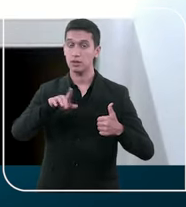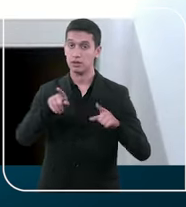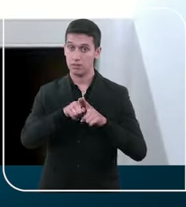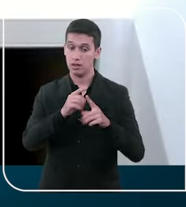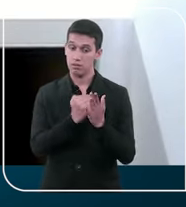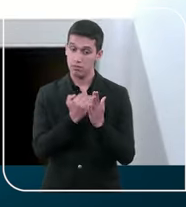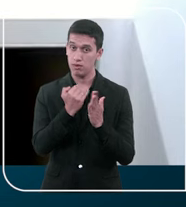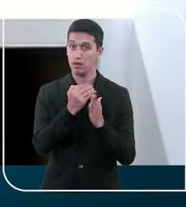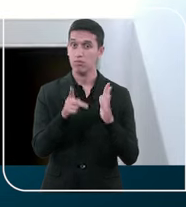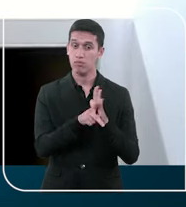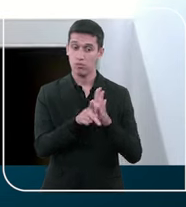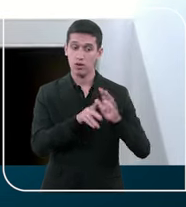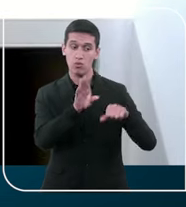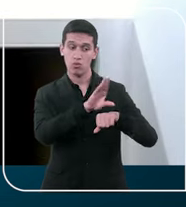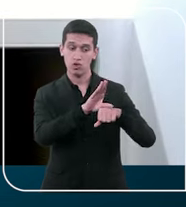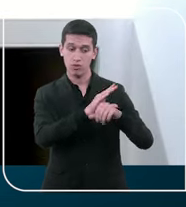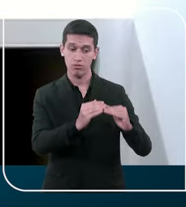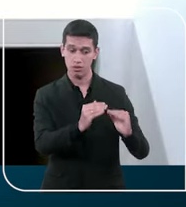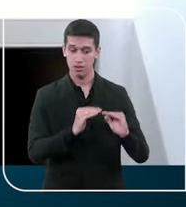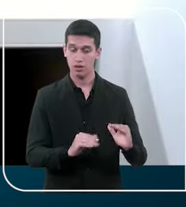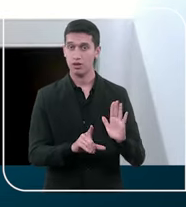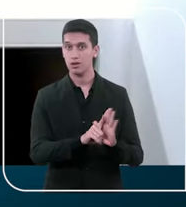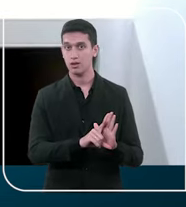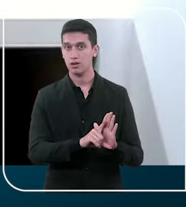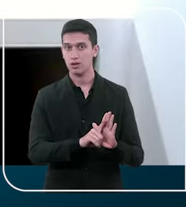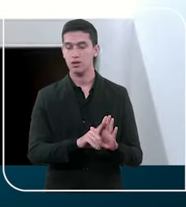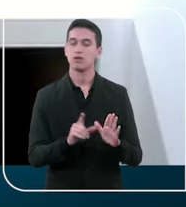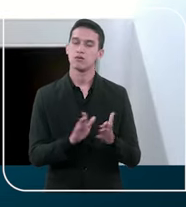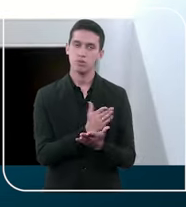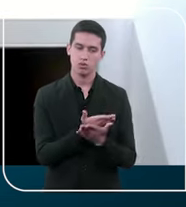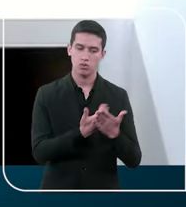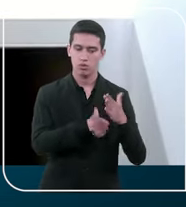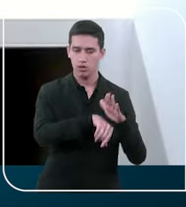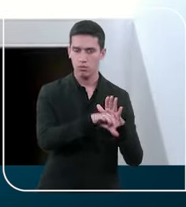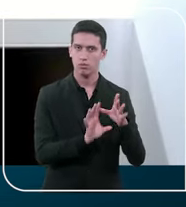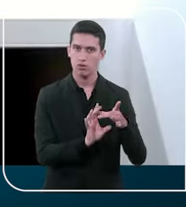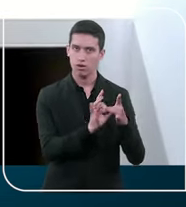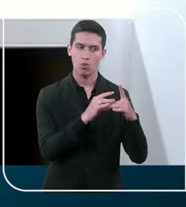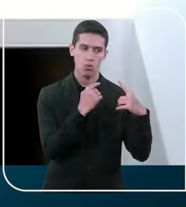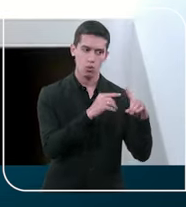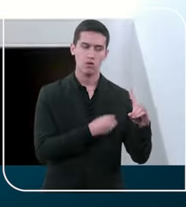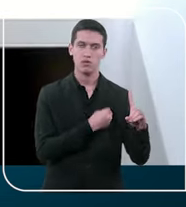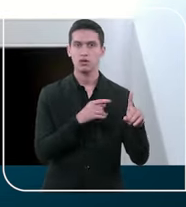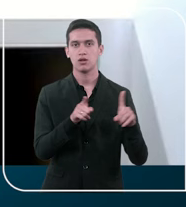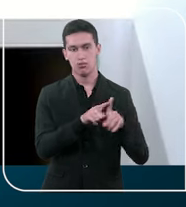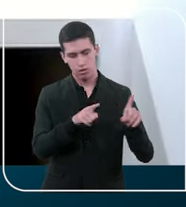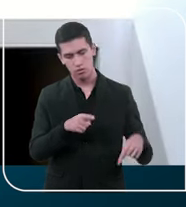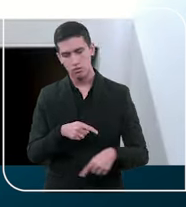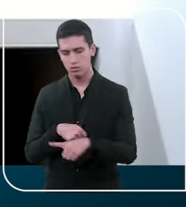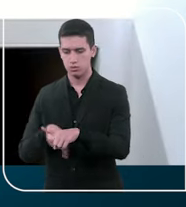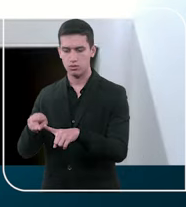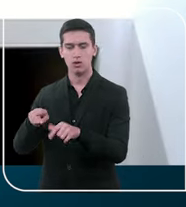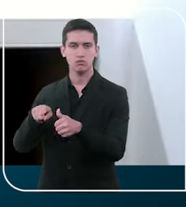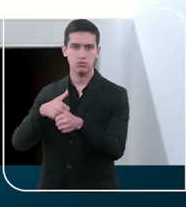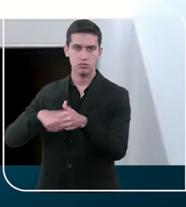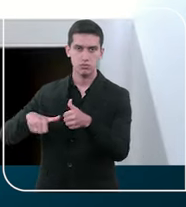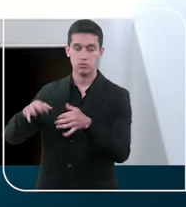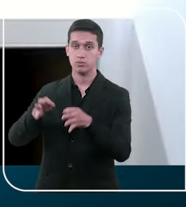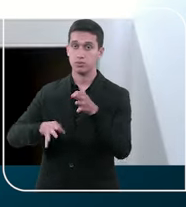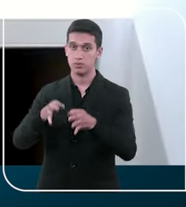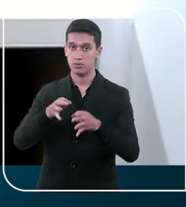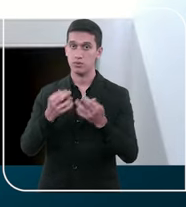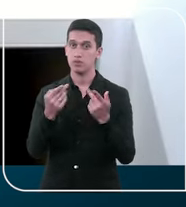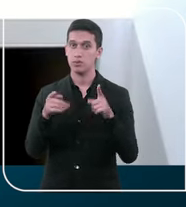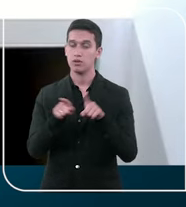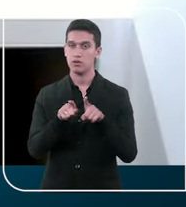legislador infraconstitucional. E ele assim o fez quando previu que os crimes conexos aos dolosos contra a vida também seriam julgados no Tribunal do Júri. E